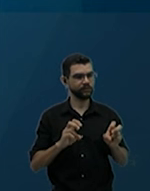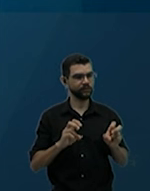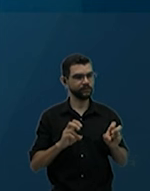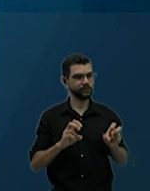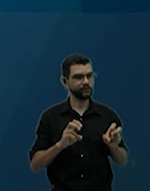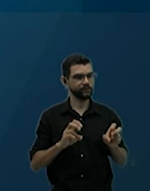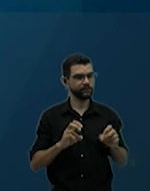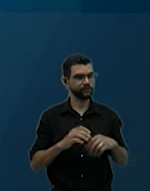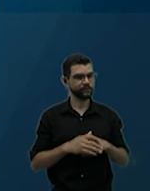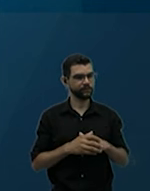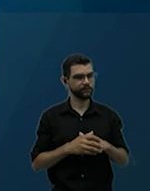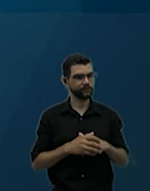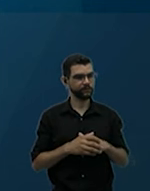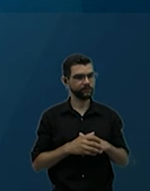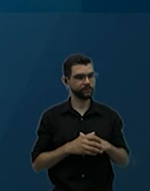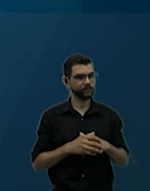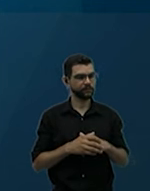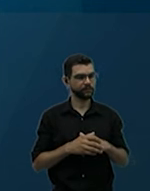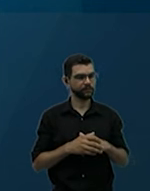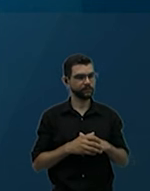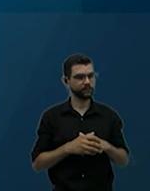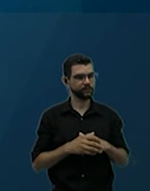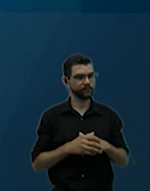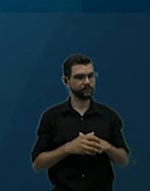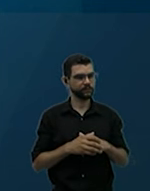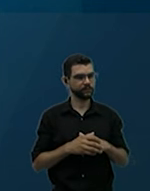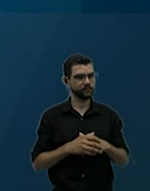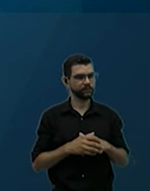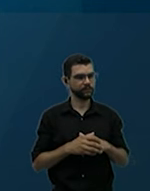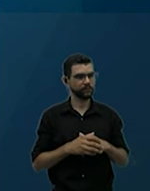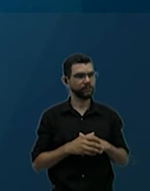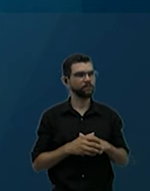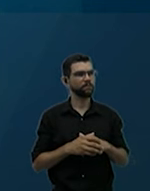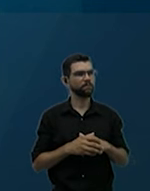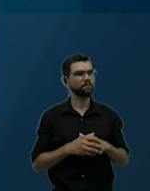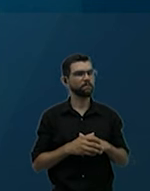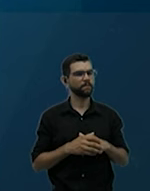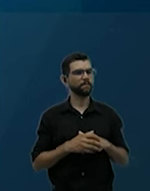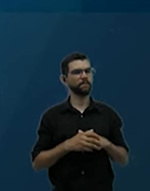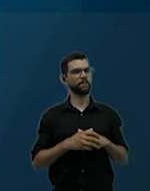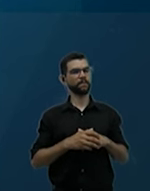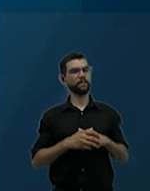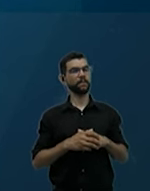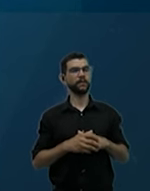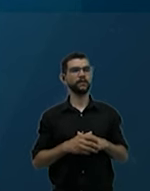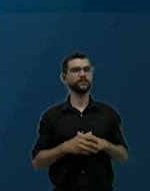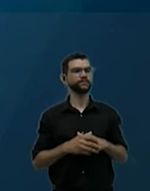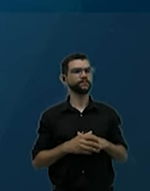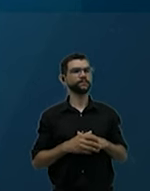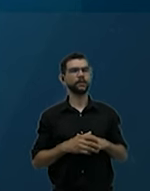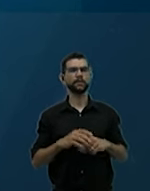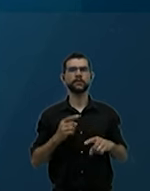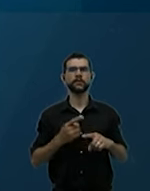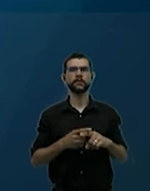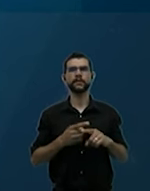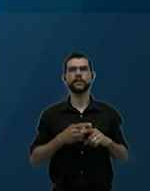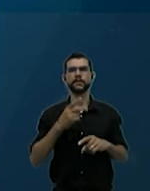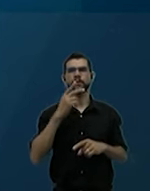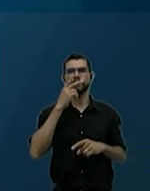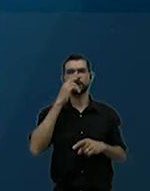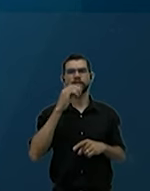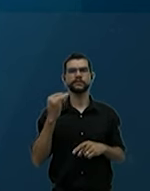Pois, não pelo fato da importância da matéria, mas sim porque